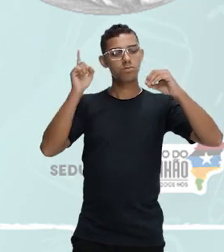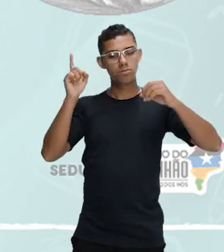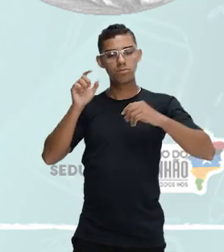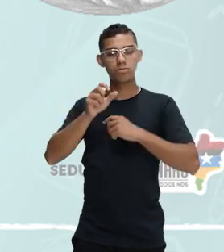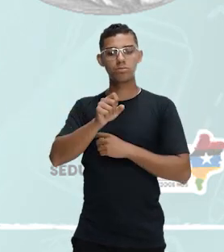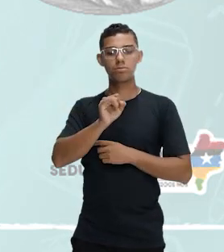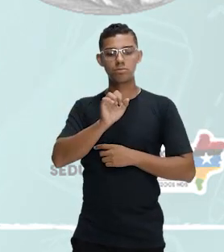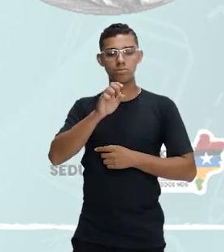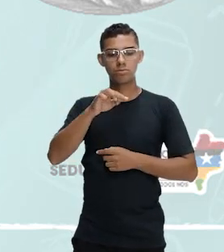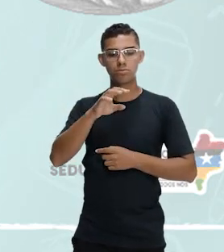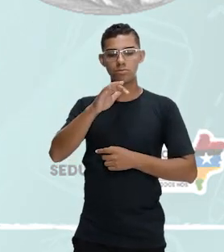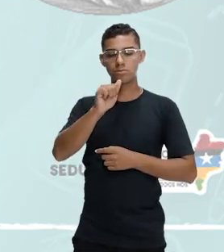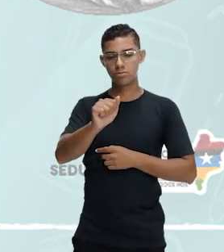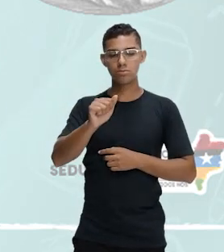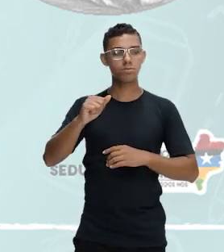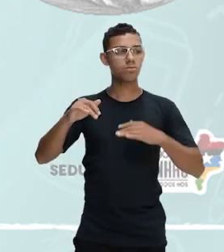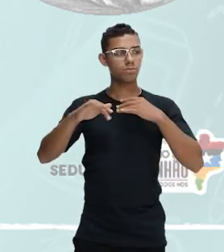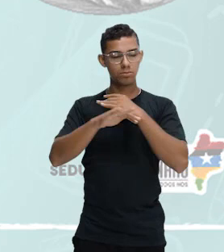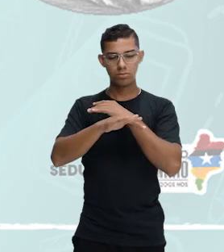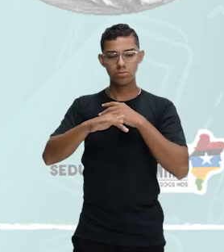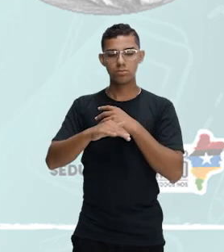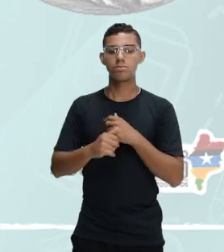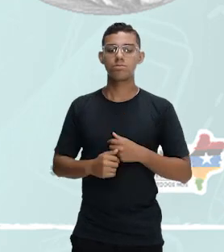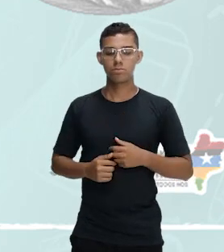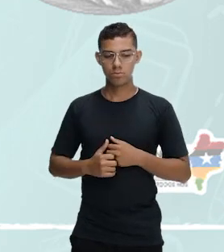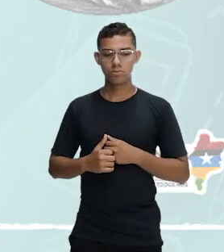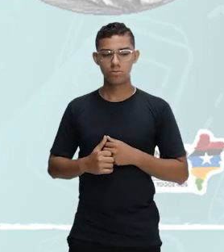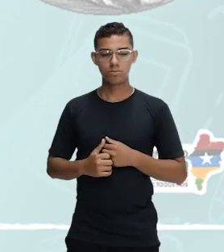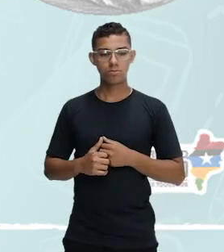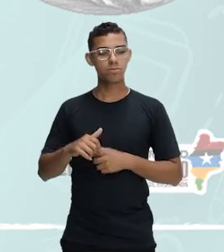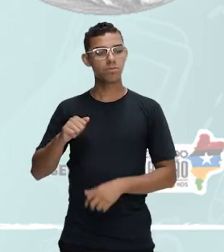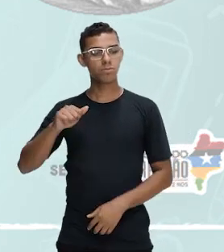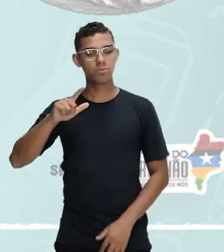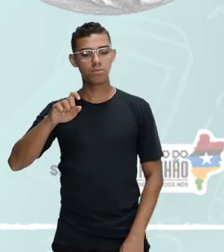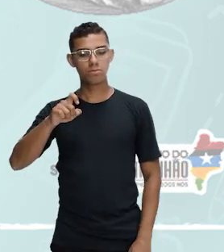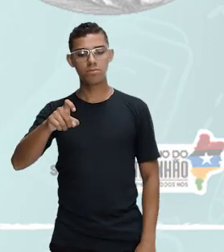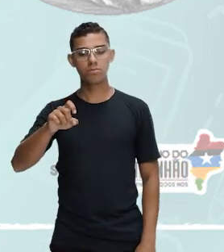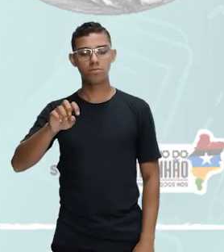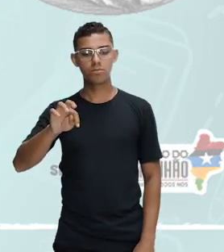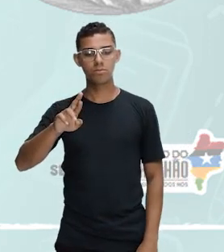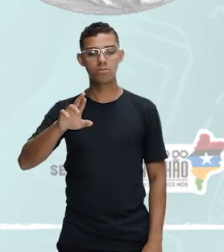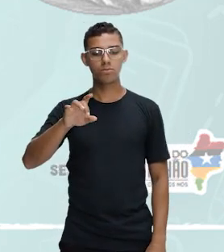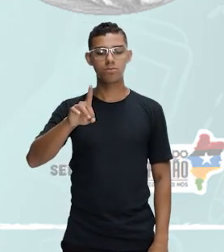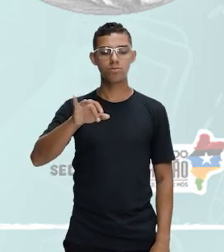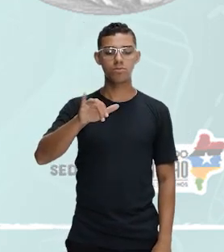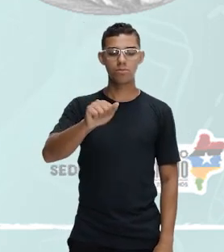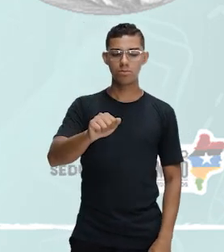Já em Alexandria, situada ao norte de Siena, isso não ocorria,